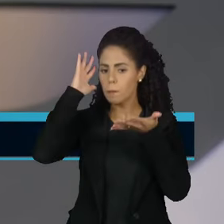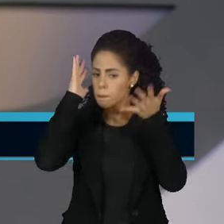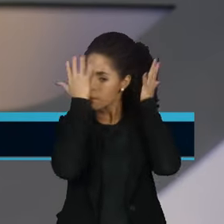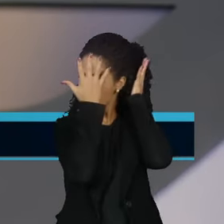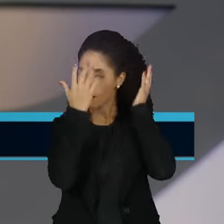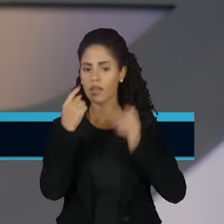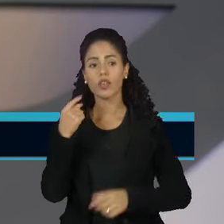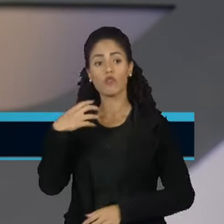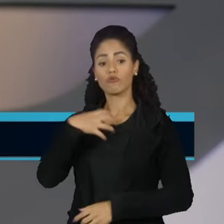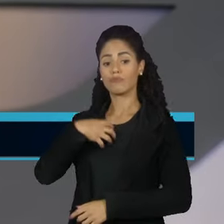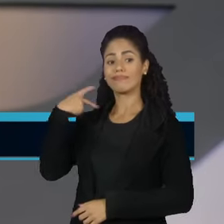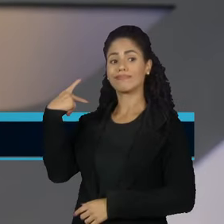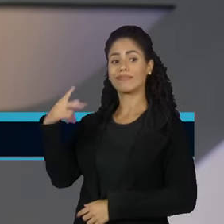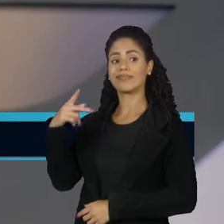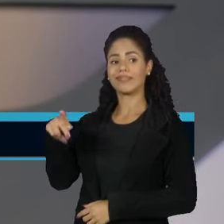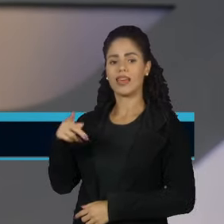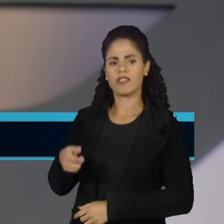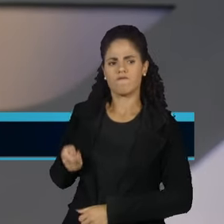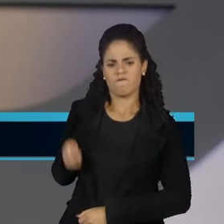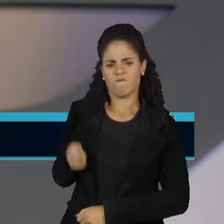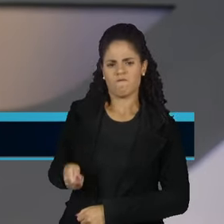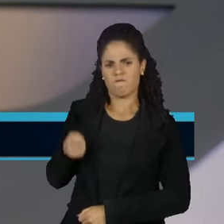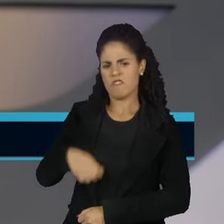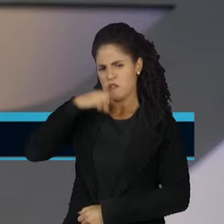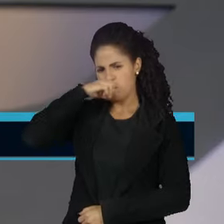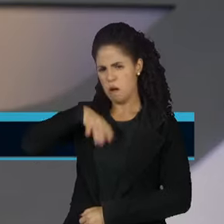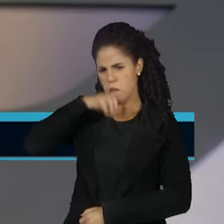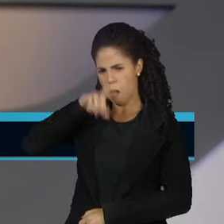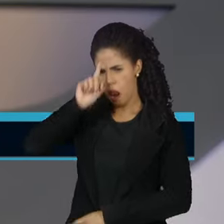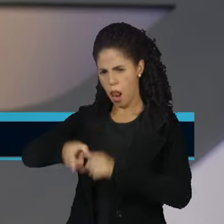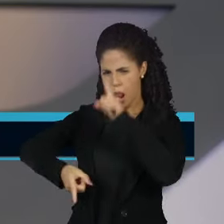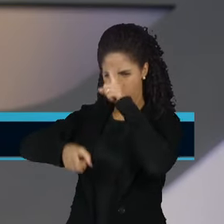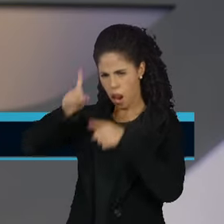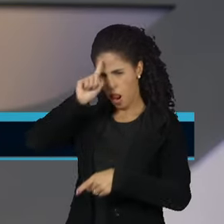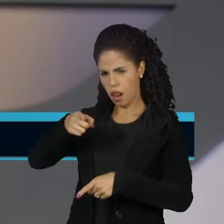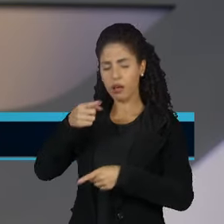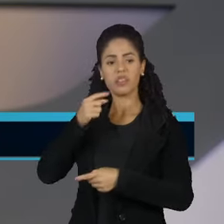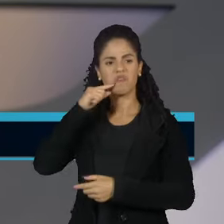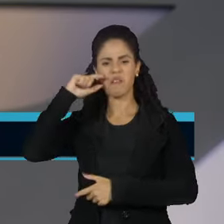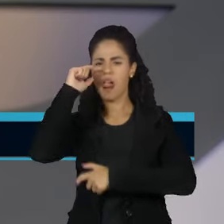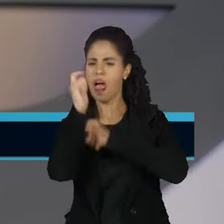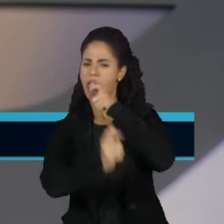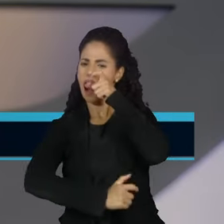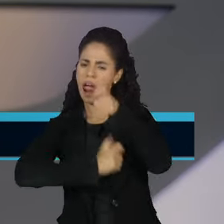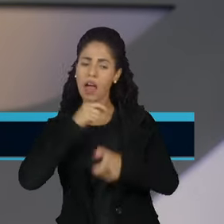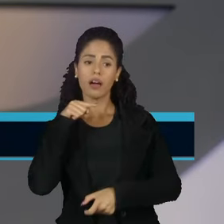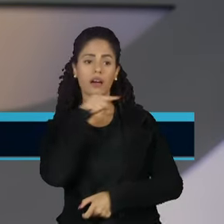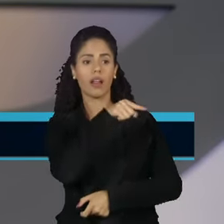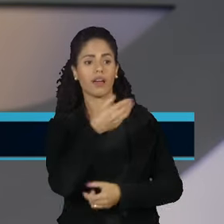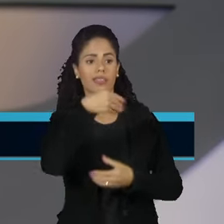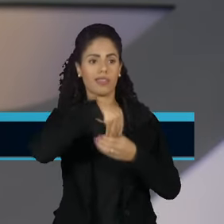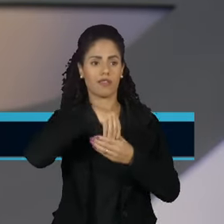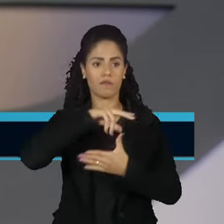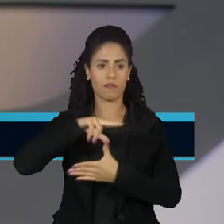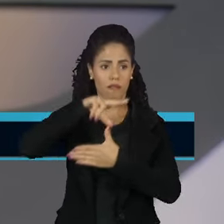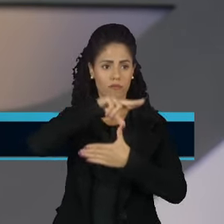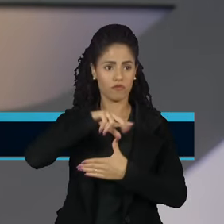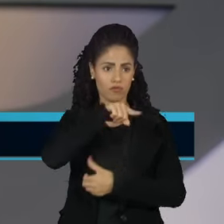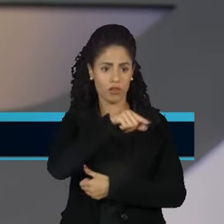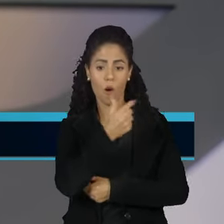essa política agressiva com relação aos outros líderes de esquerda na América Latina.